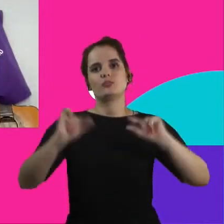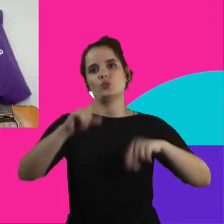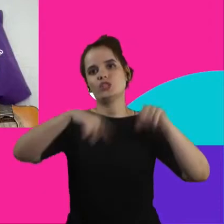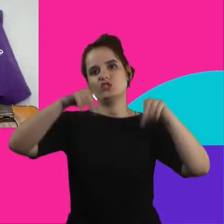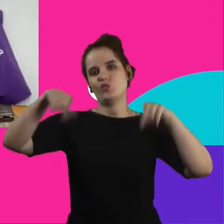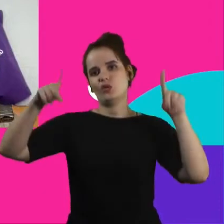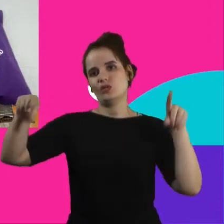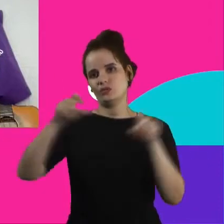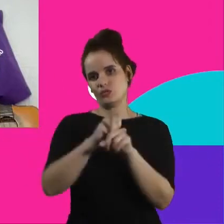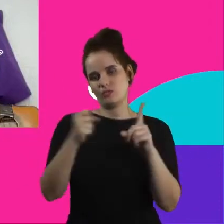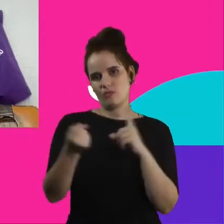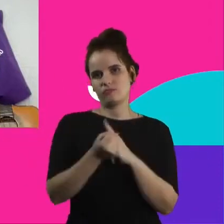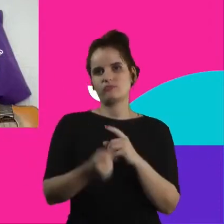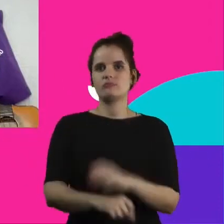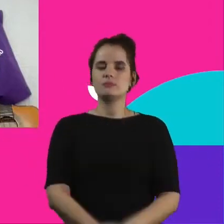desigualdades?